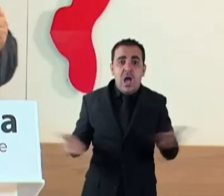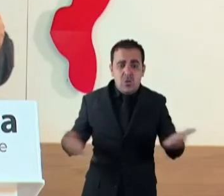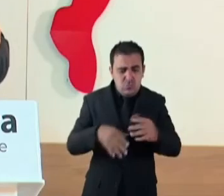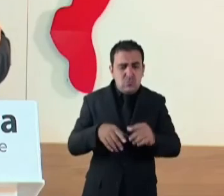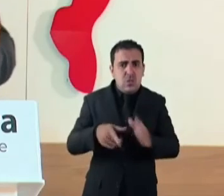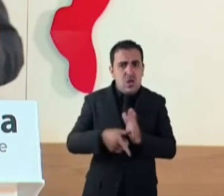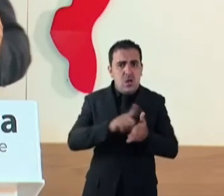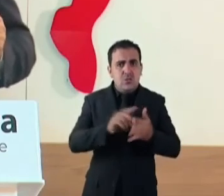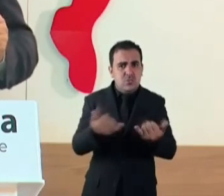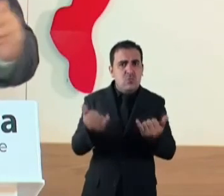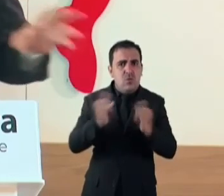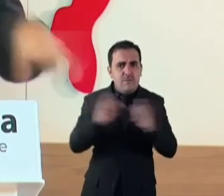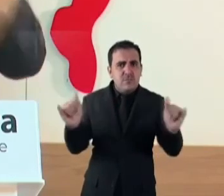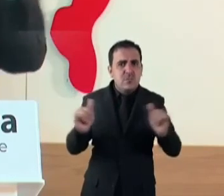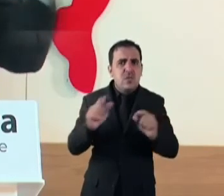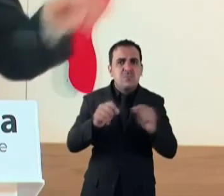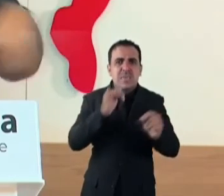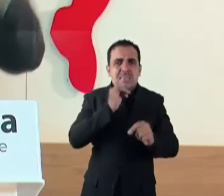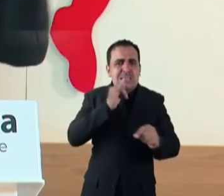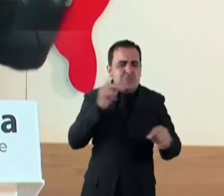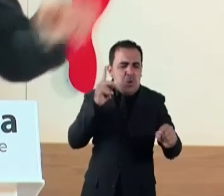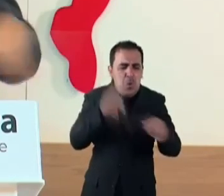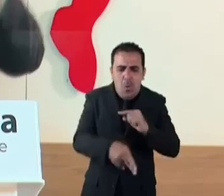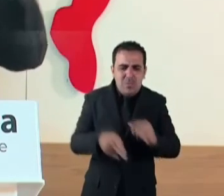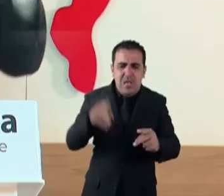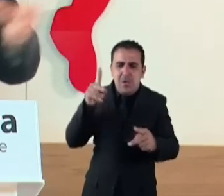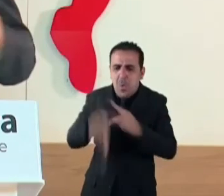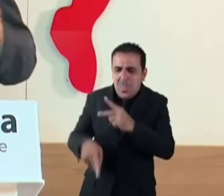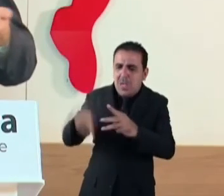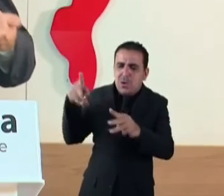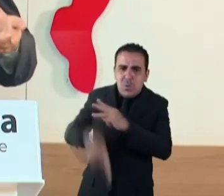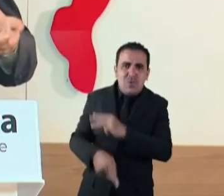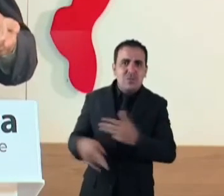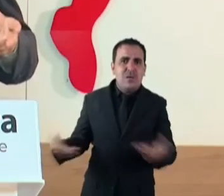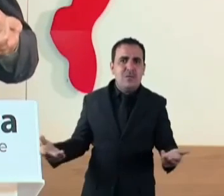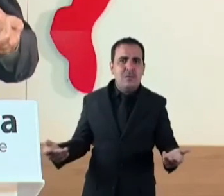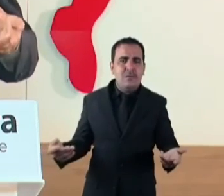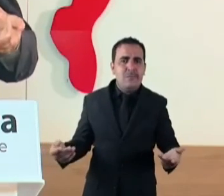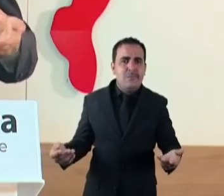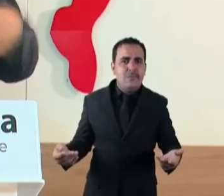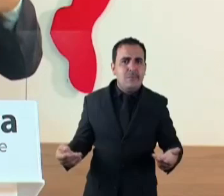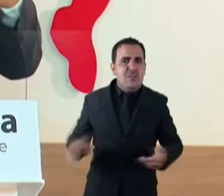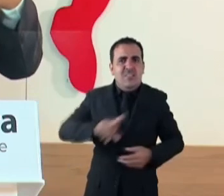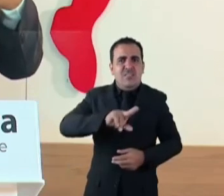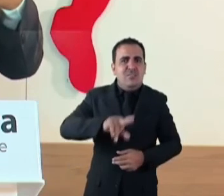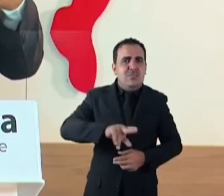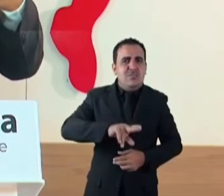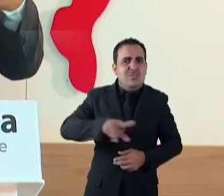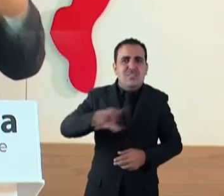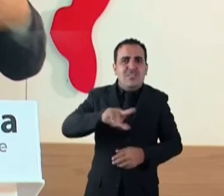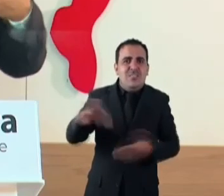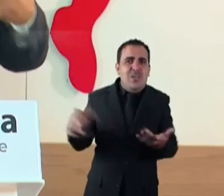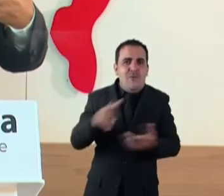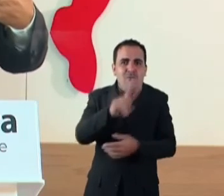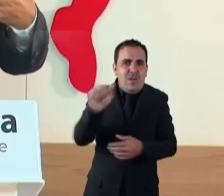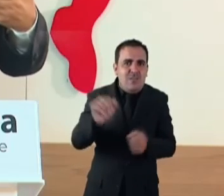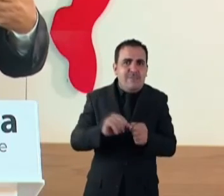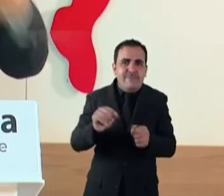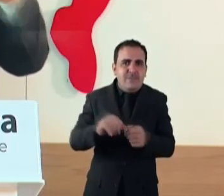como disse há pouco, essa ideia de cortar gastos, cortar despesas, etc., não